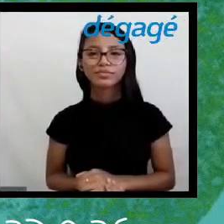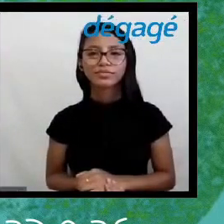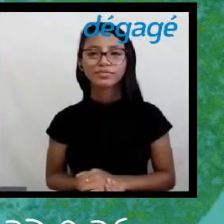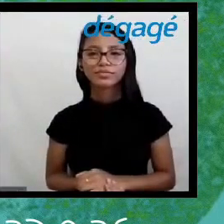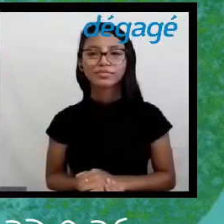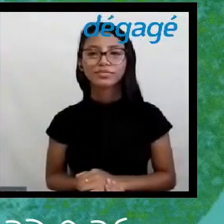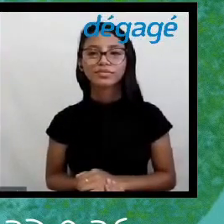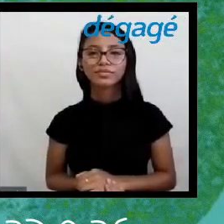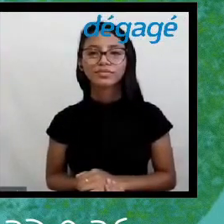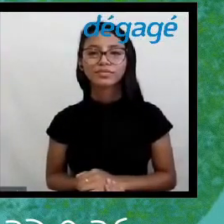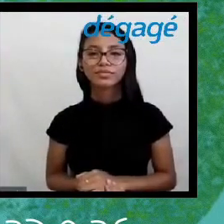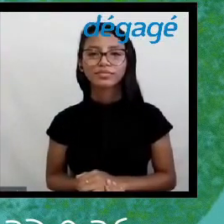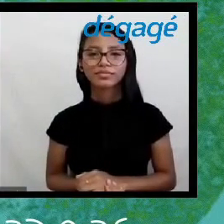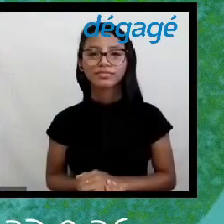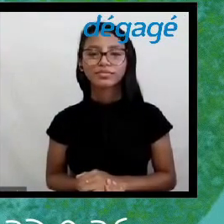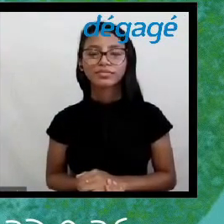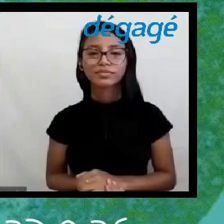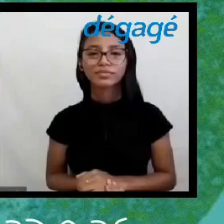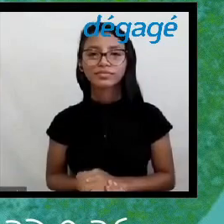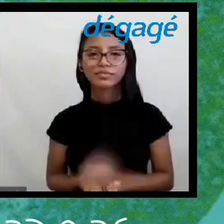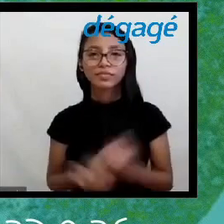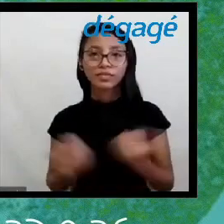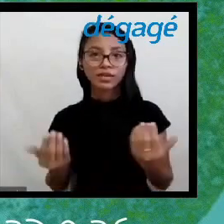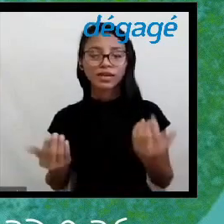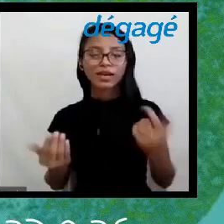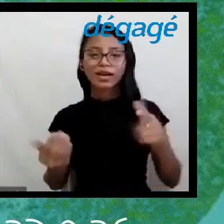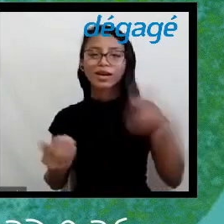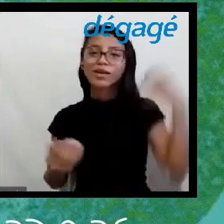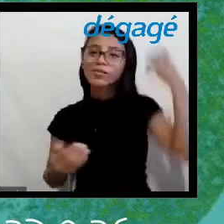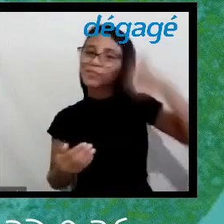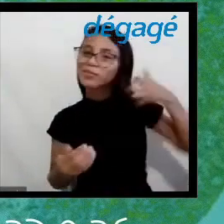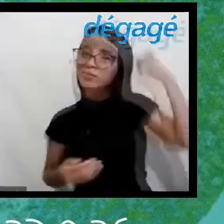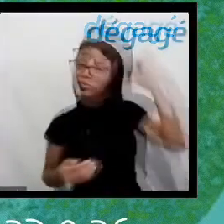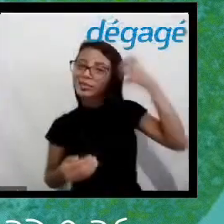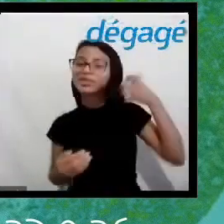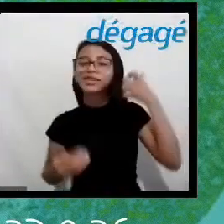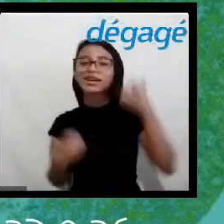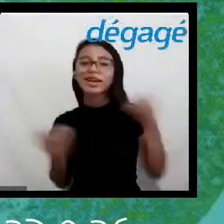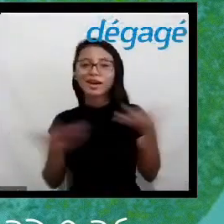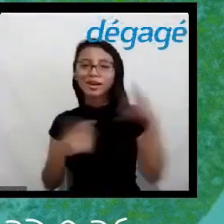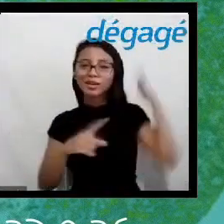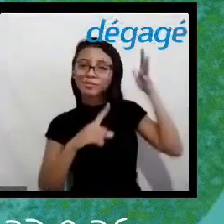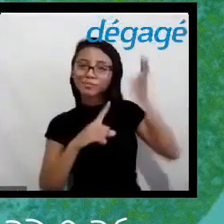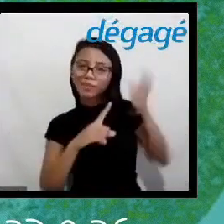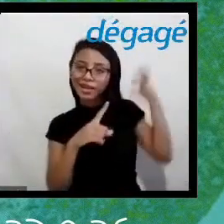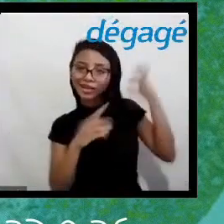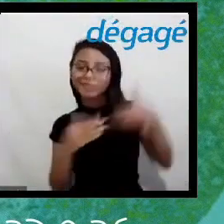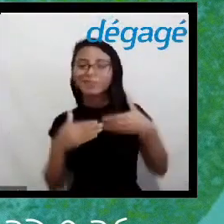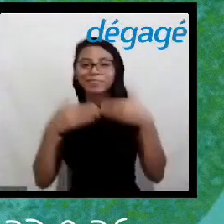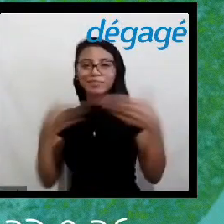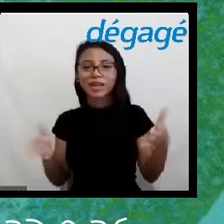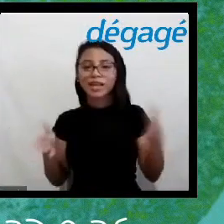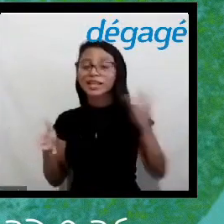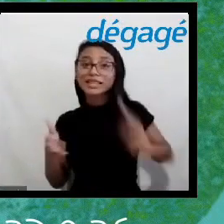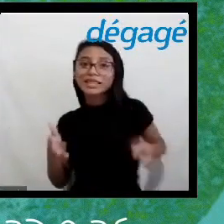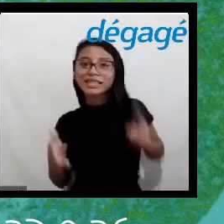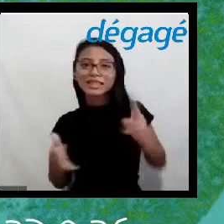Para abrir a noite, uma música que a gente sempre cantava com os meninos da banda,